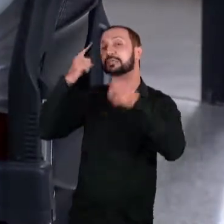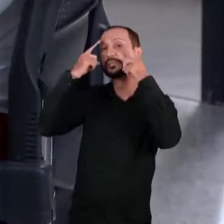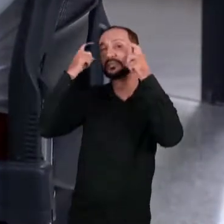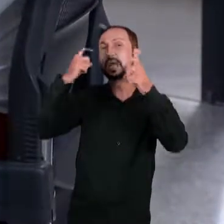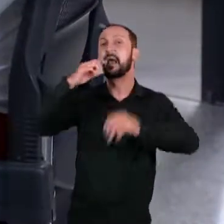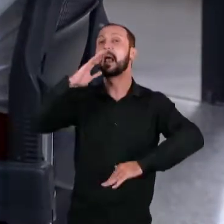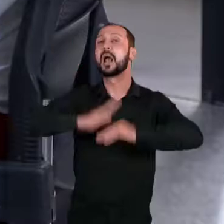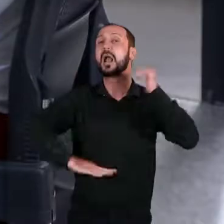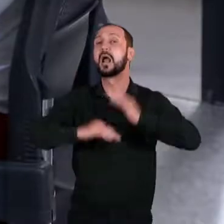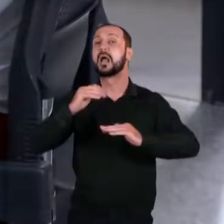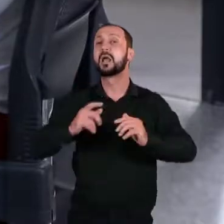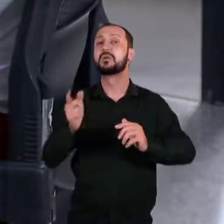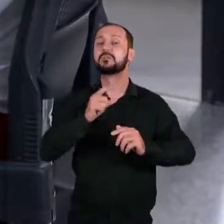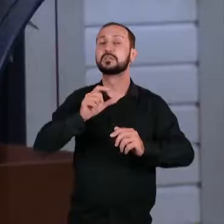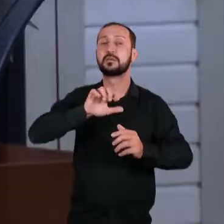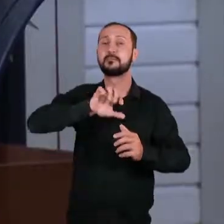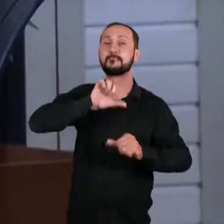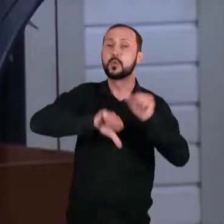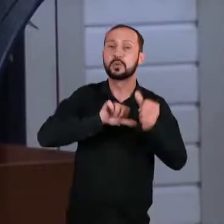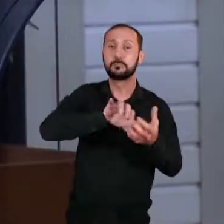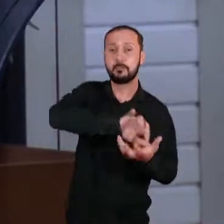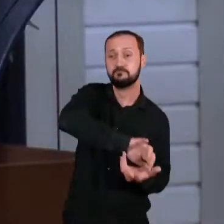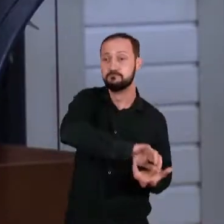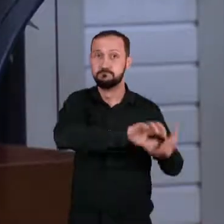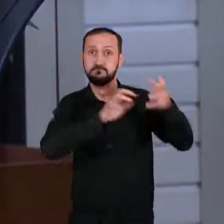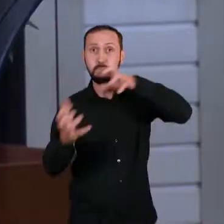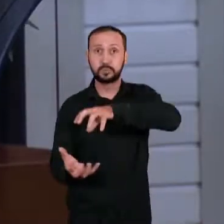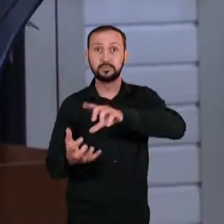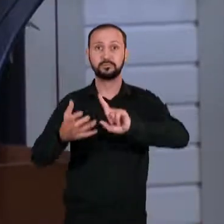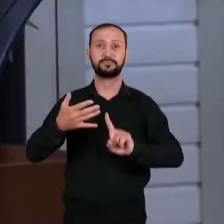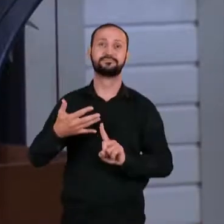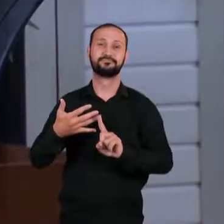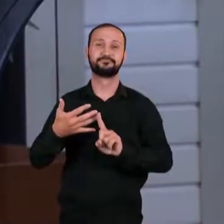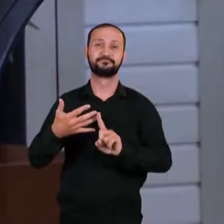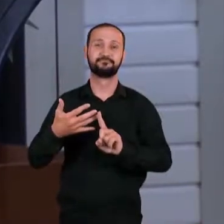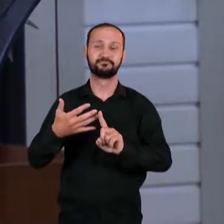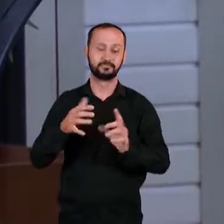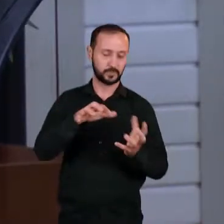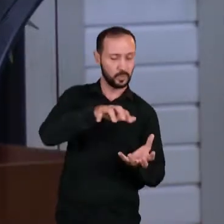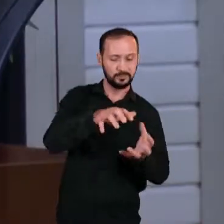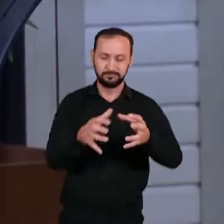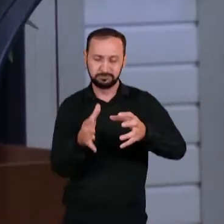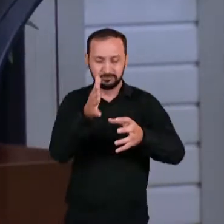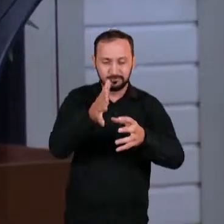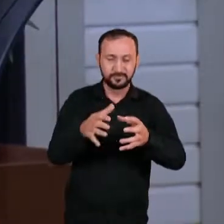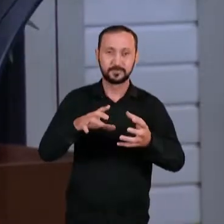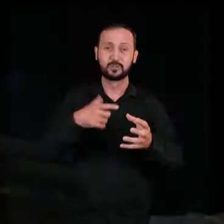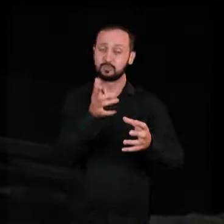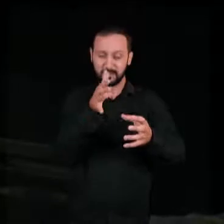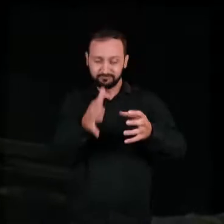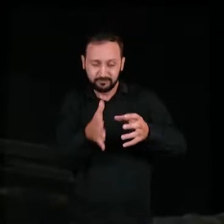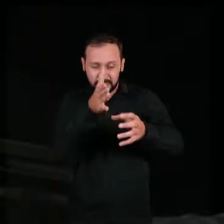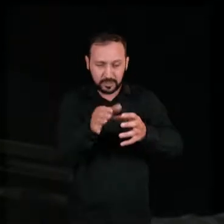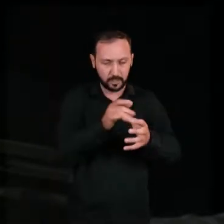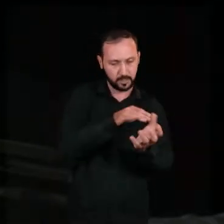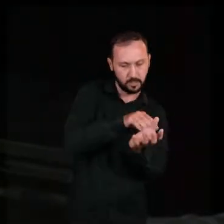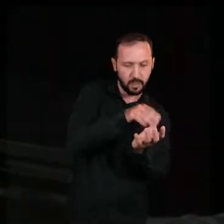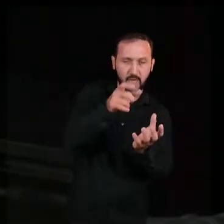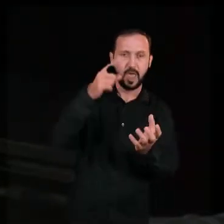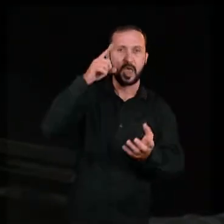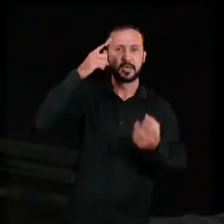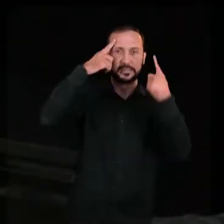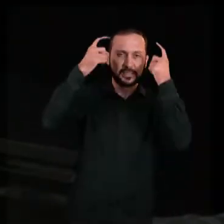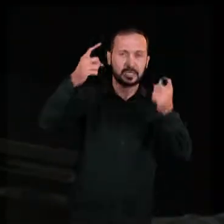profissional pode virar essa síndrome? Não tem exatamente uma linha que a gente determina. Até aqui é o estresse do dia a